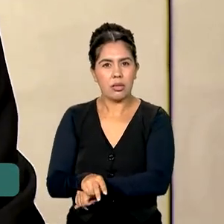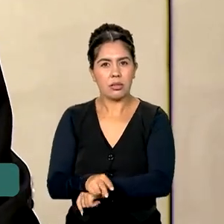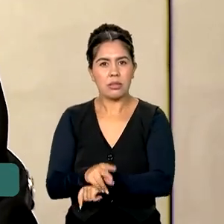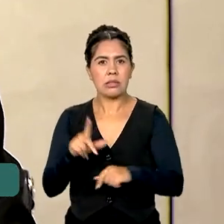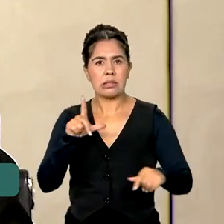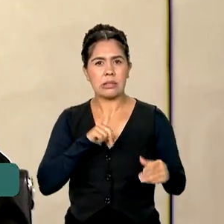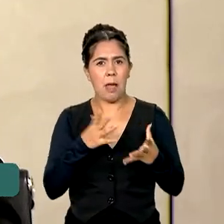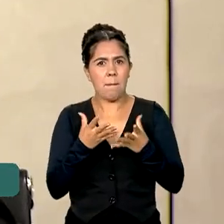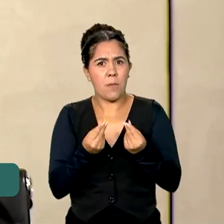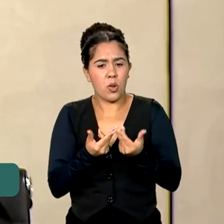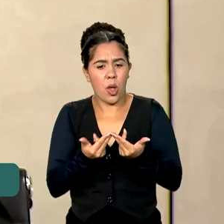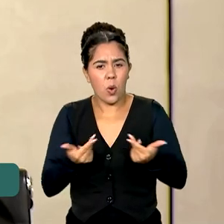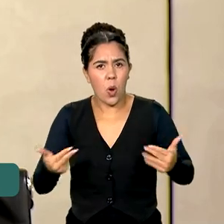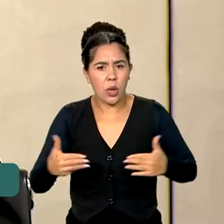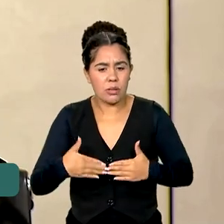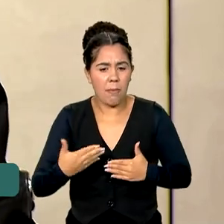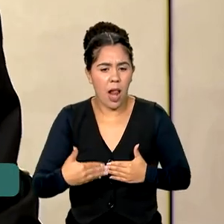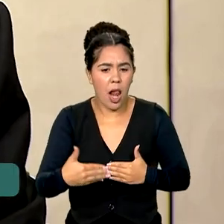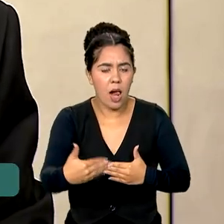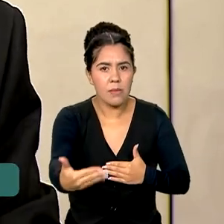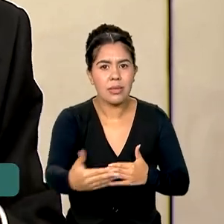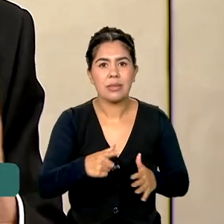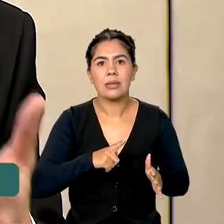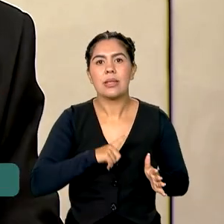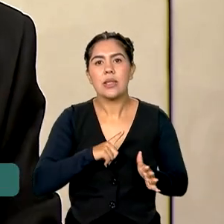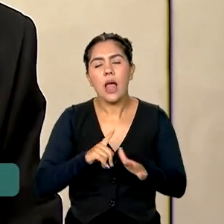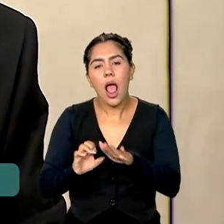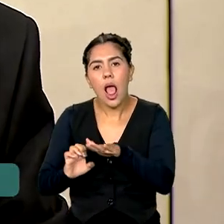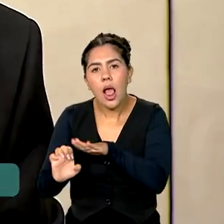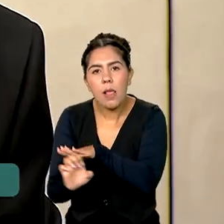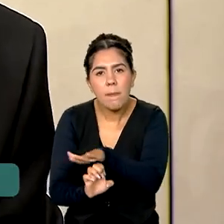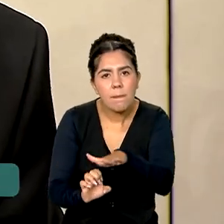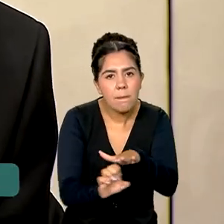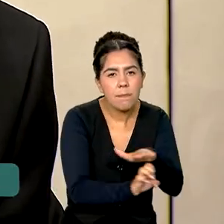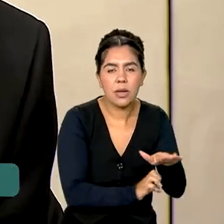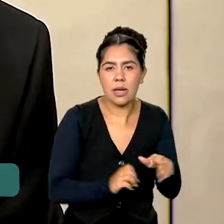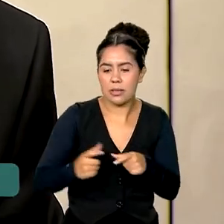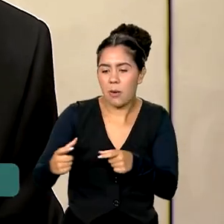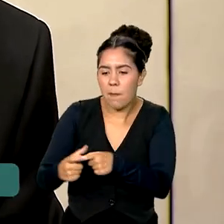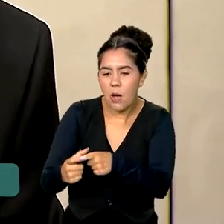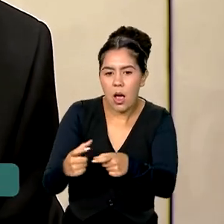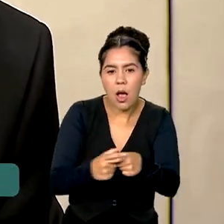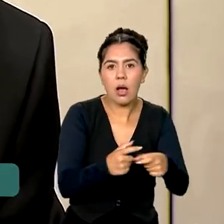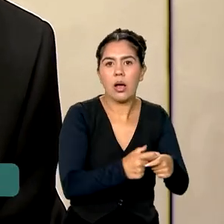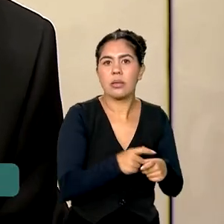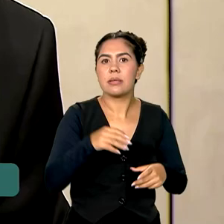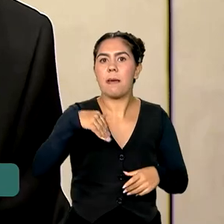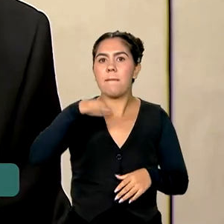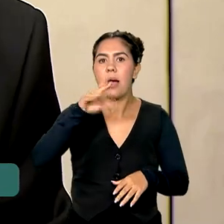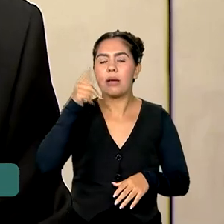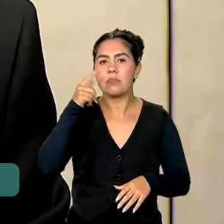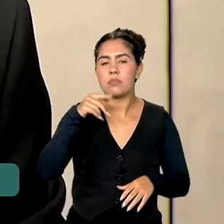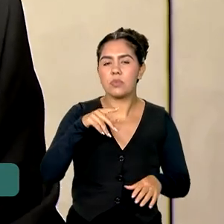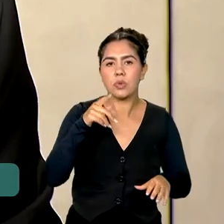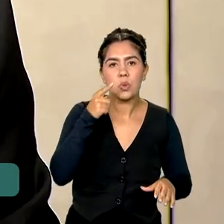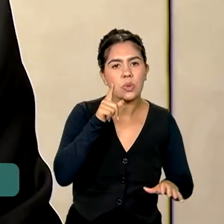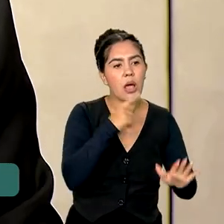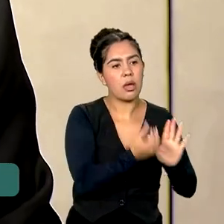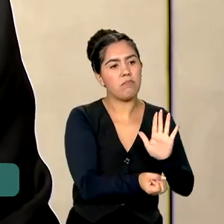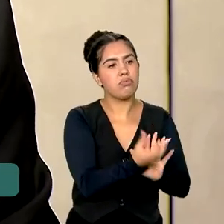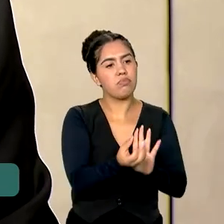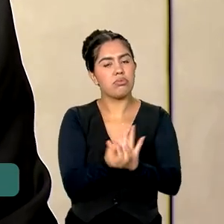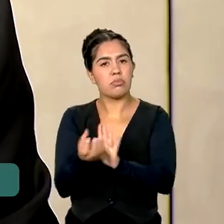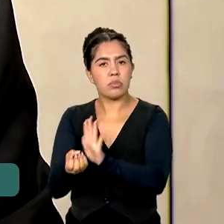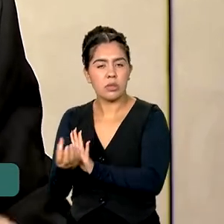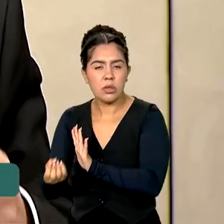também tem muita pequena empresa então também tem o Novo Brasil mais produtivo com recursos com